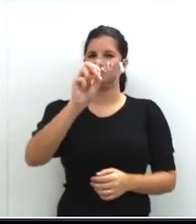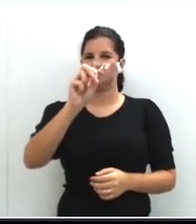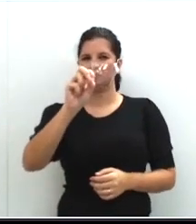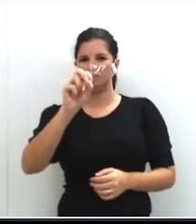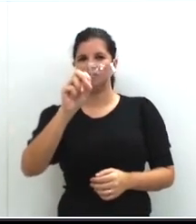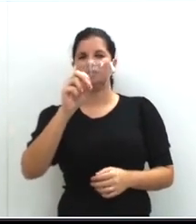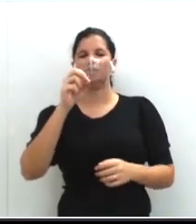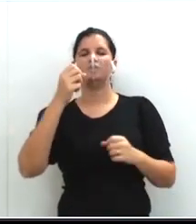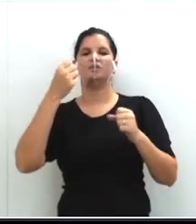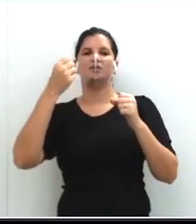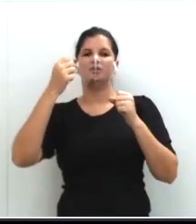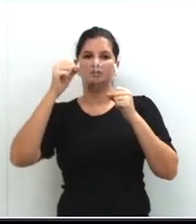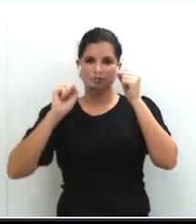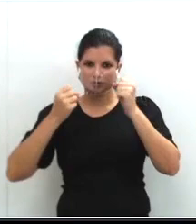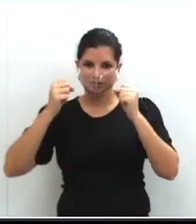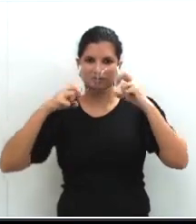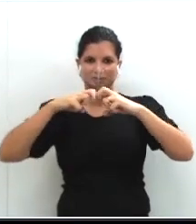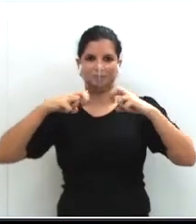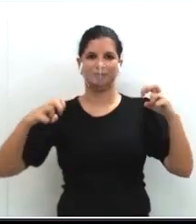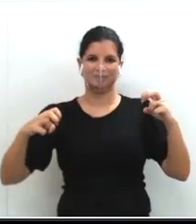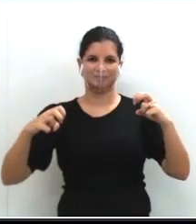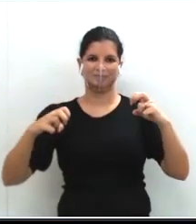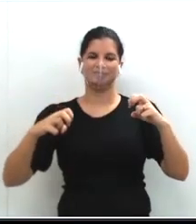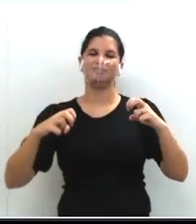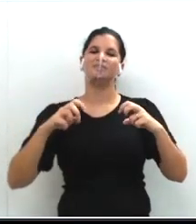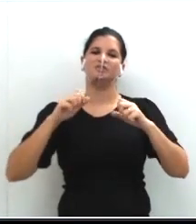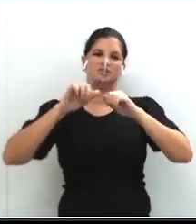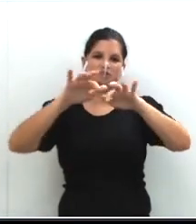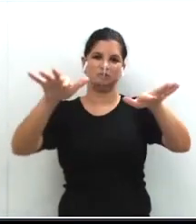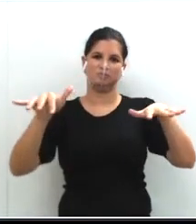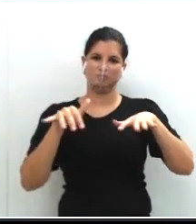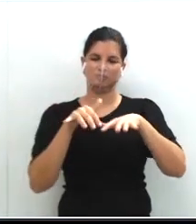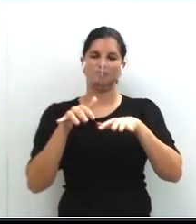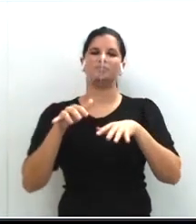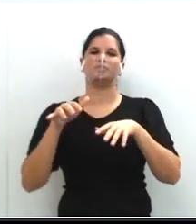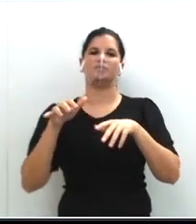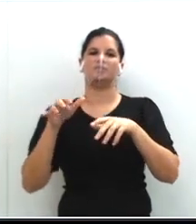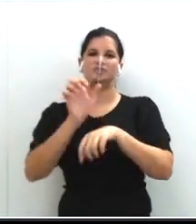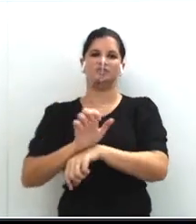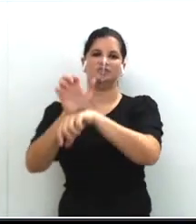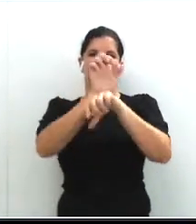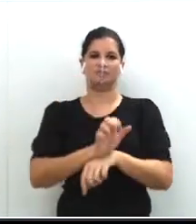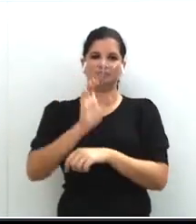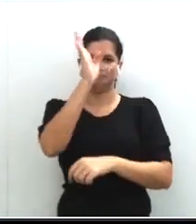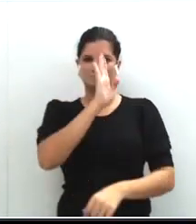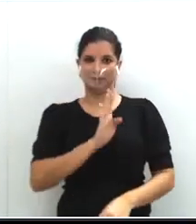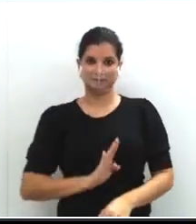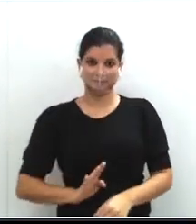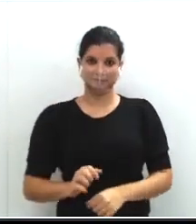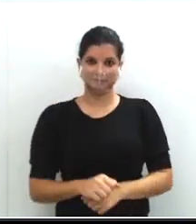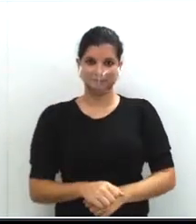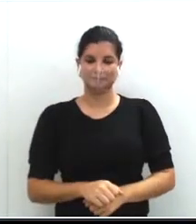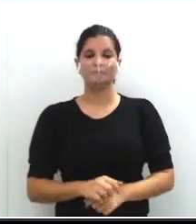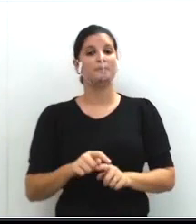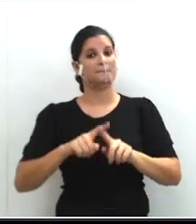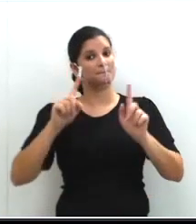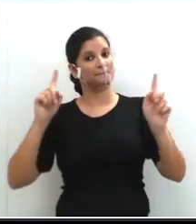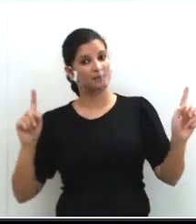de 50 usinas termoelétricas e estão espalhadas por vários estados